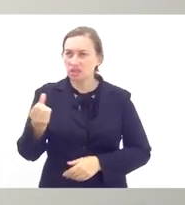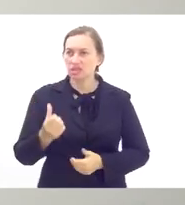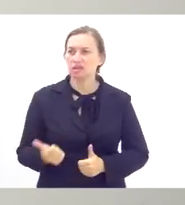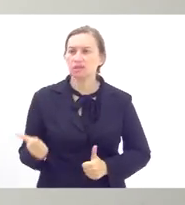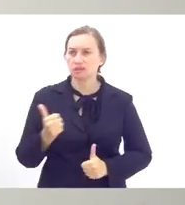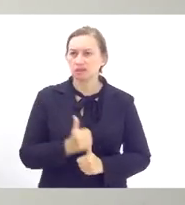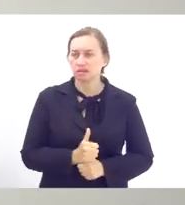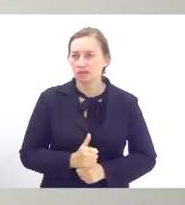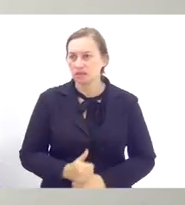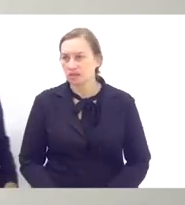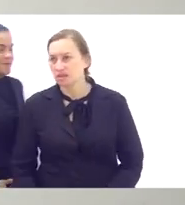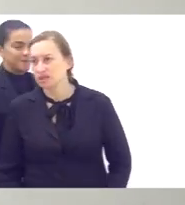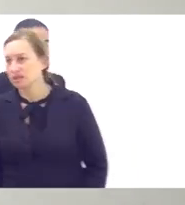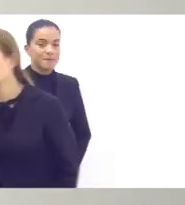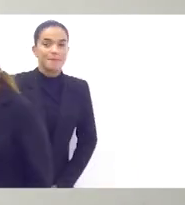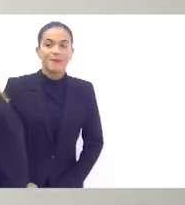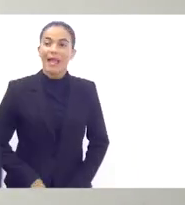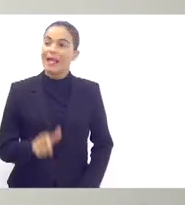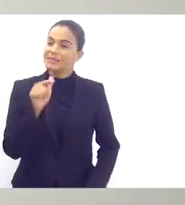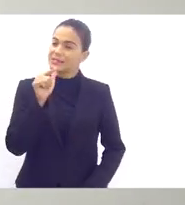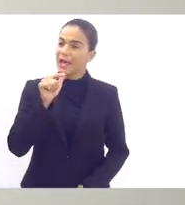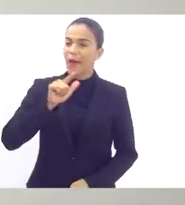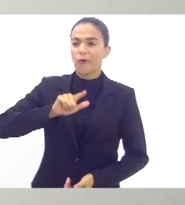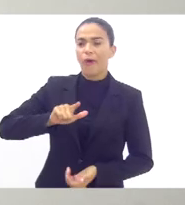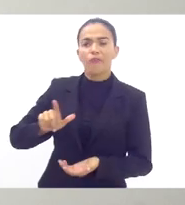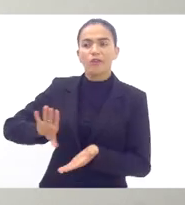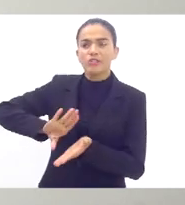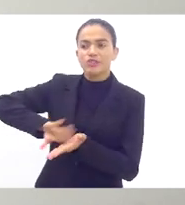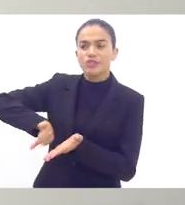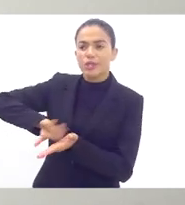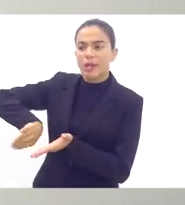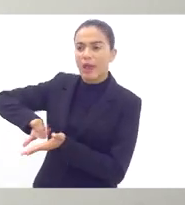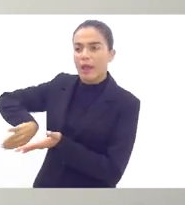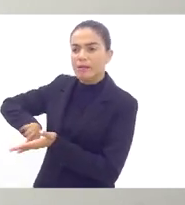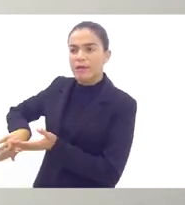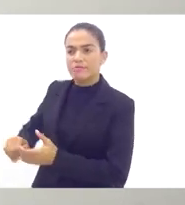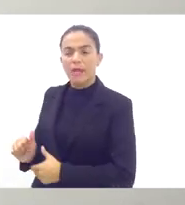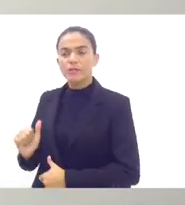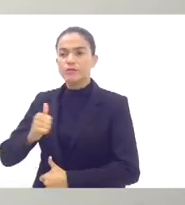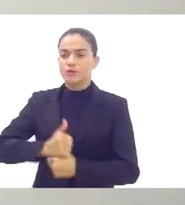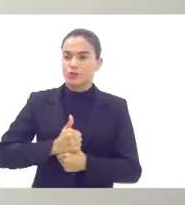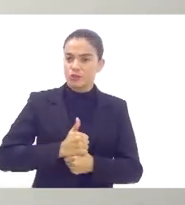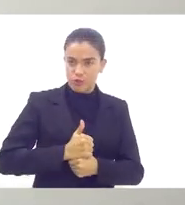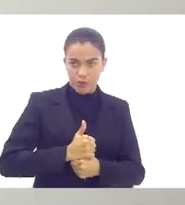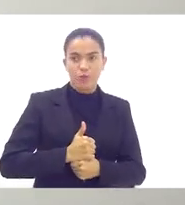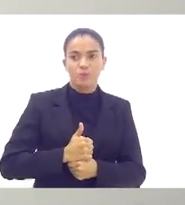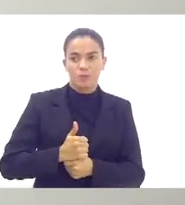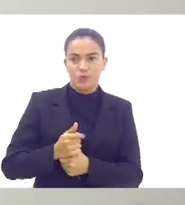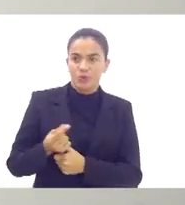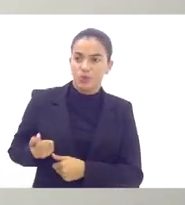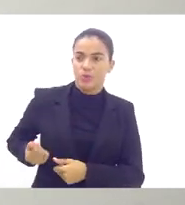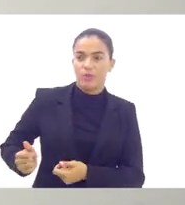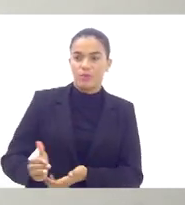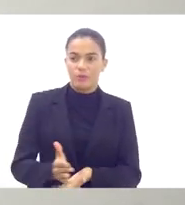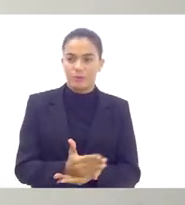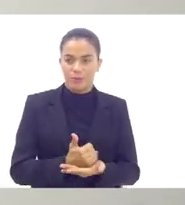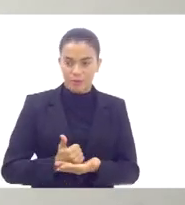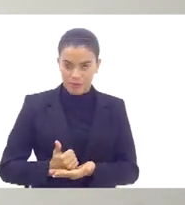e essas águas foram tiradas da substituição tributária, né, as de maior volume, que